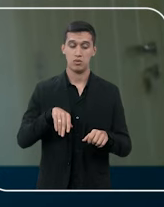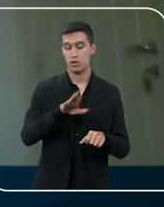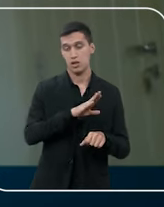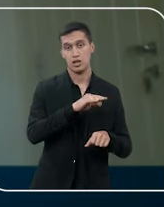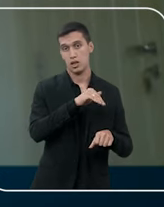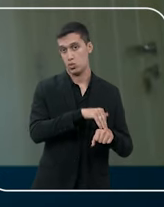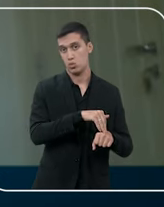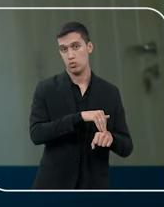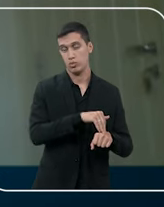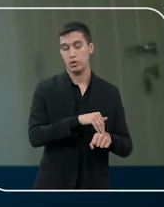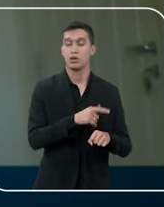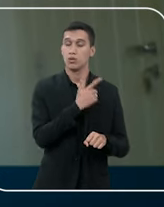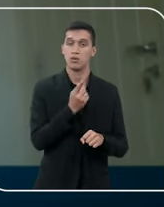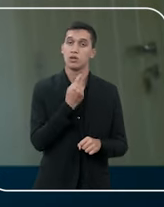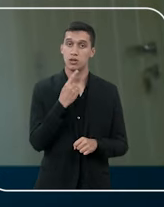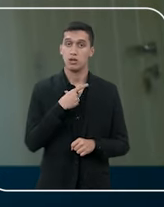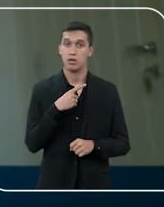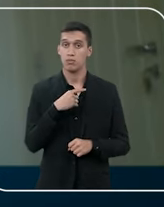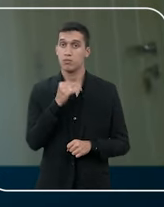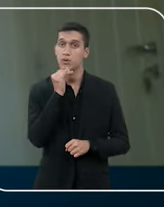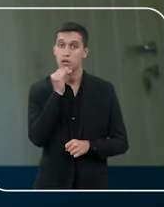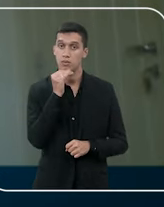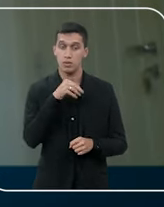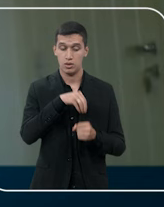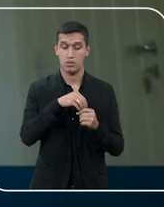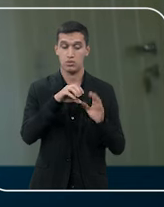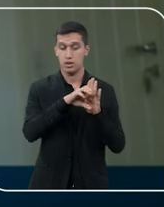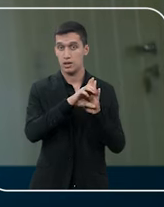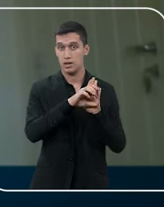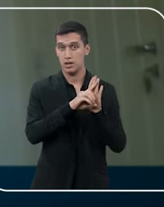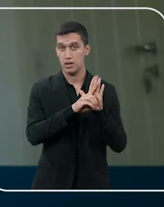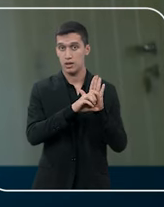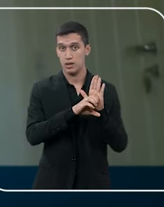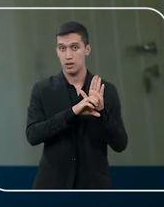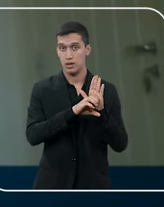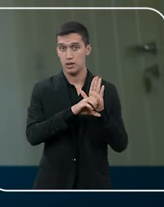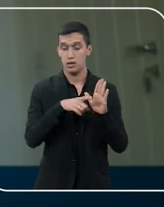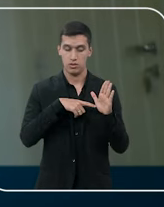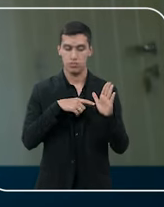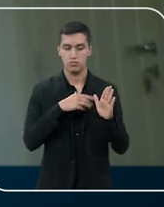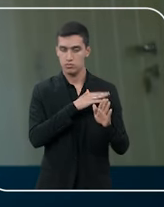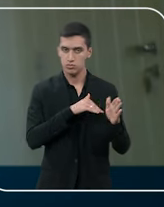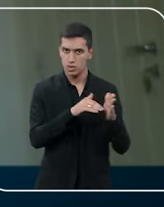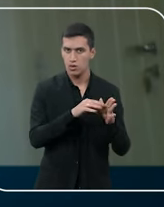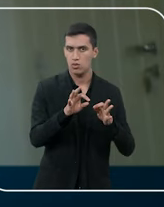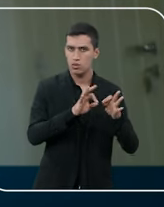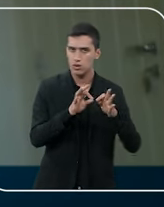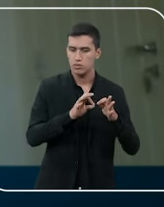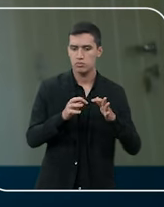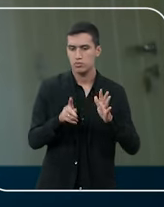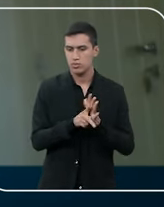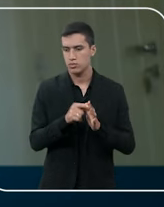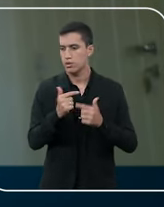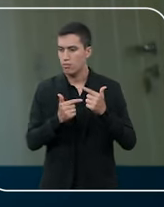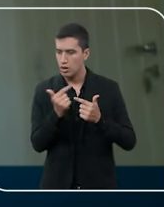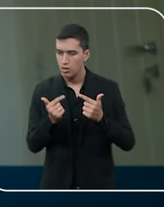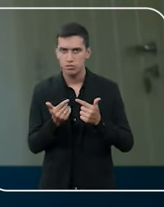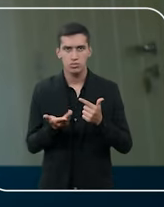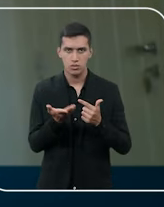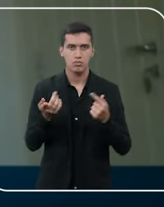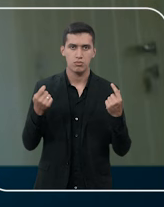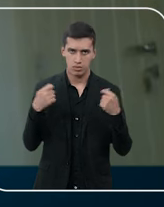Então, nós temos, por exemplo, no Código de Defesa do Consumidor, os fornecedores de produtos ou serviços, eles têm